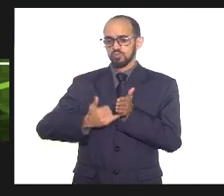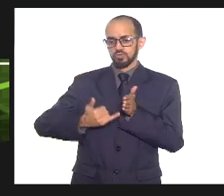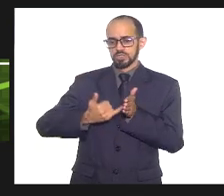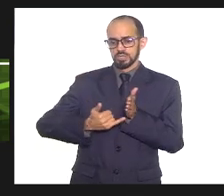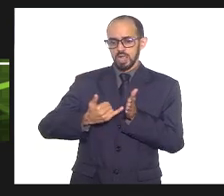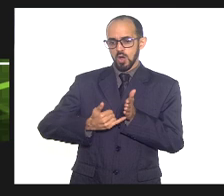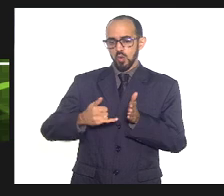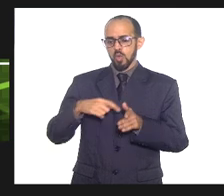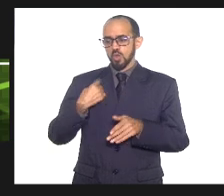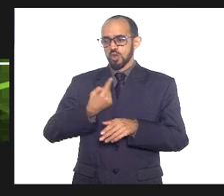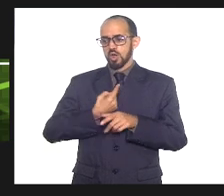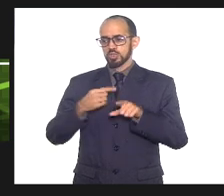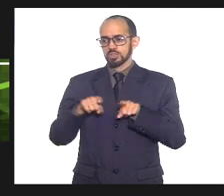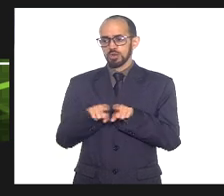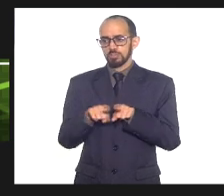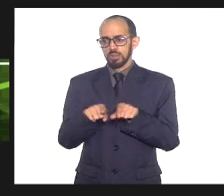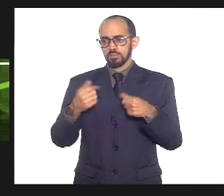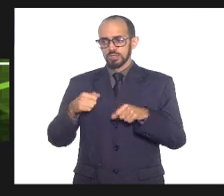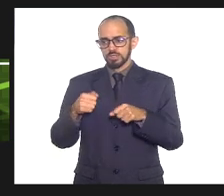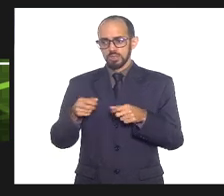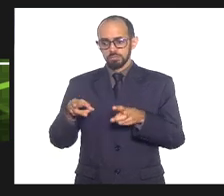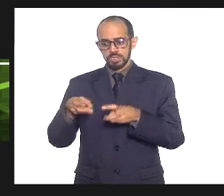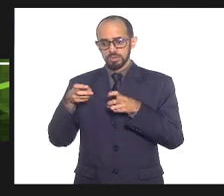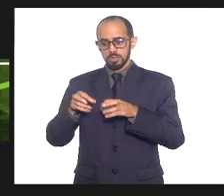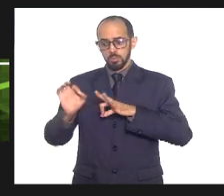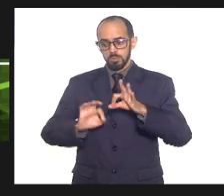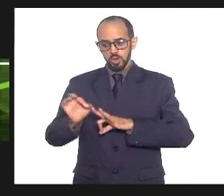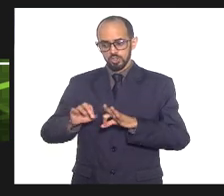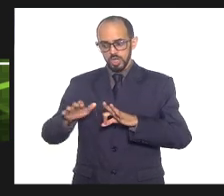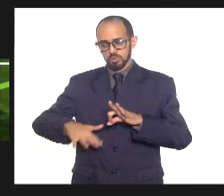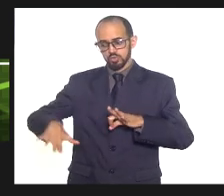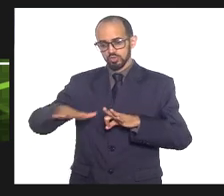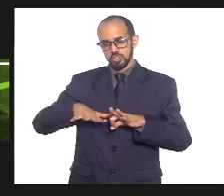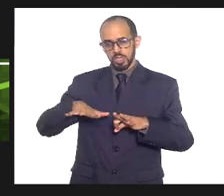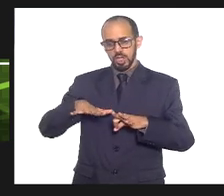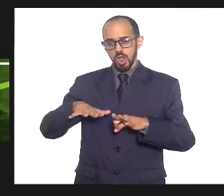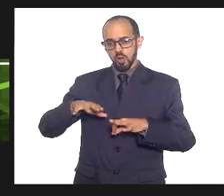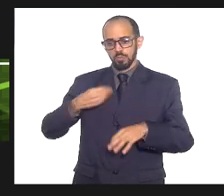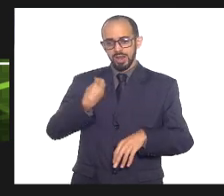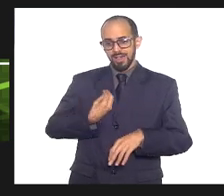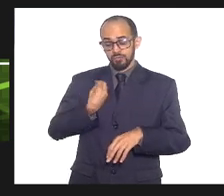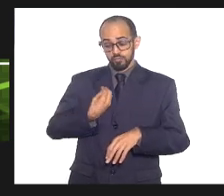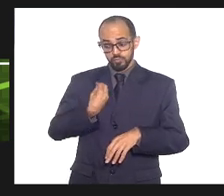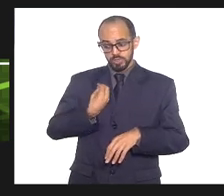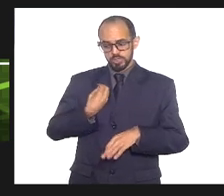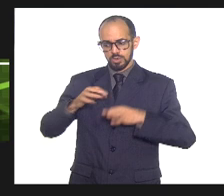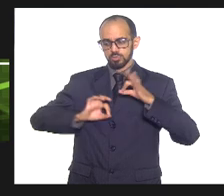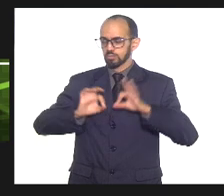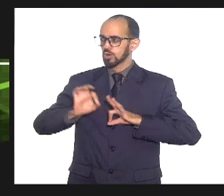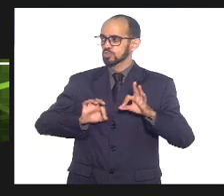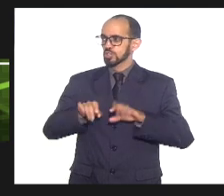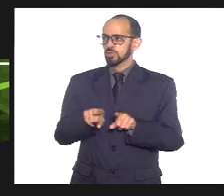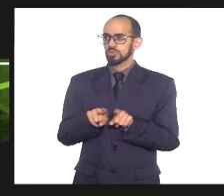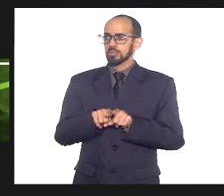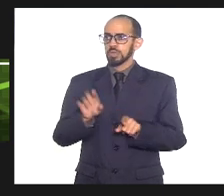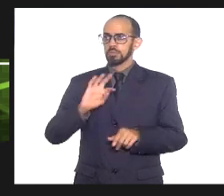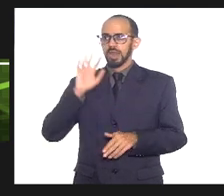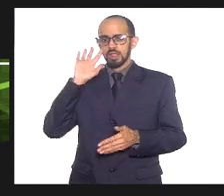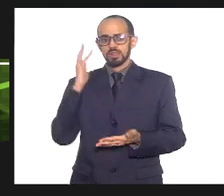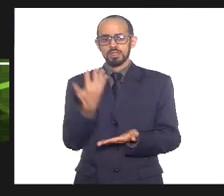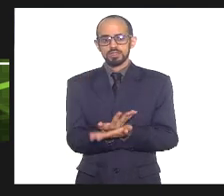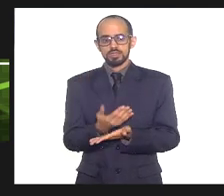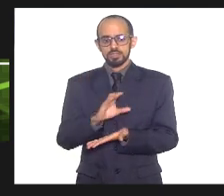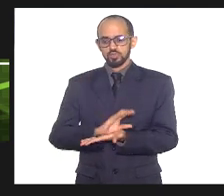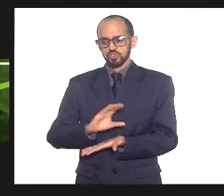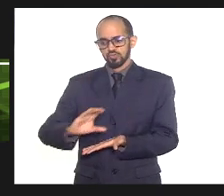para o aspecto do projeto como um todo, pela vida do projeto e pela decisão que foi feita de investir